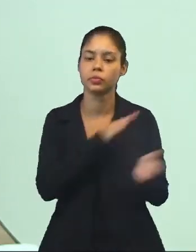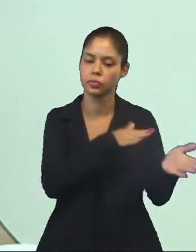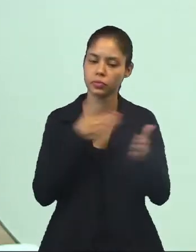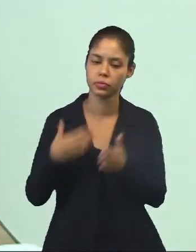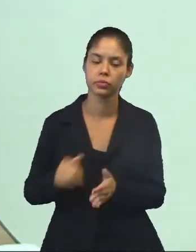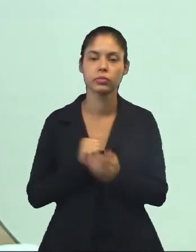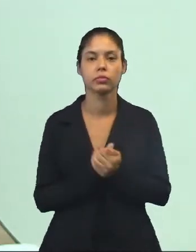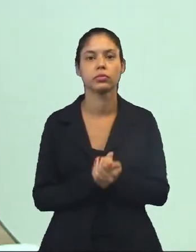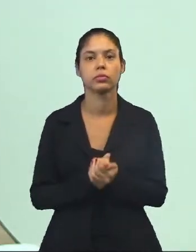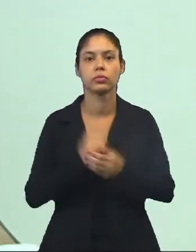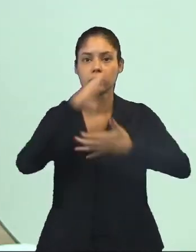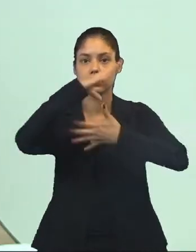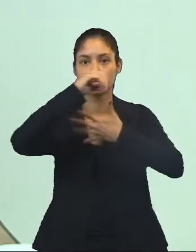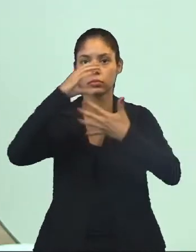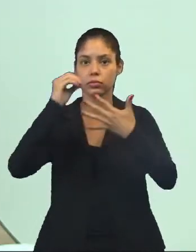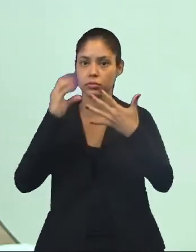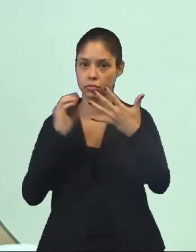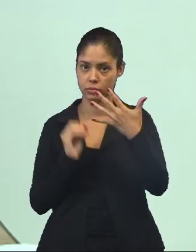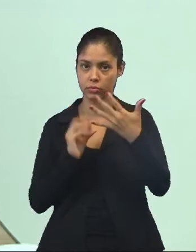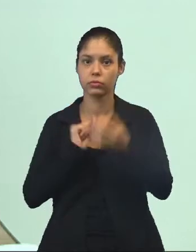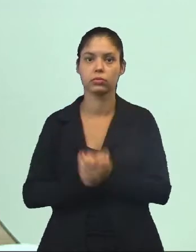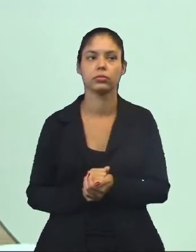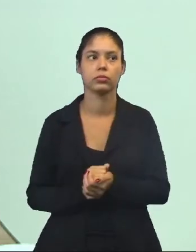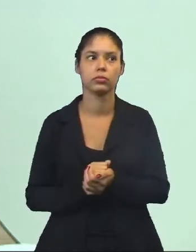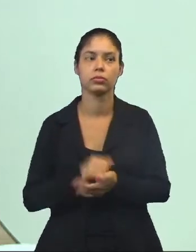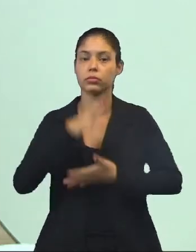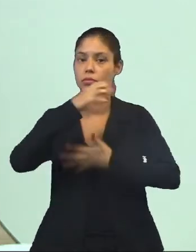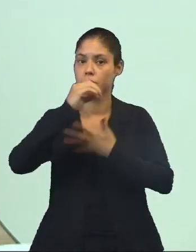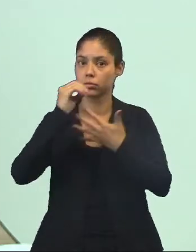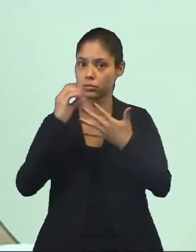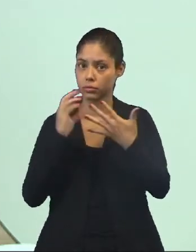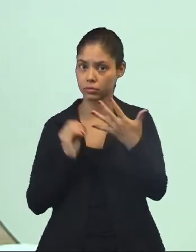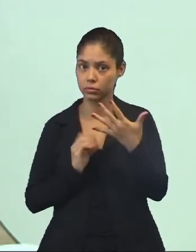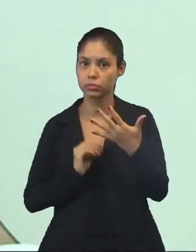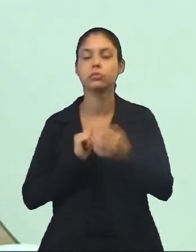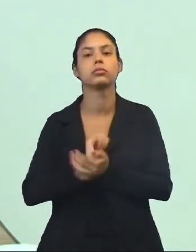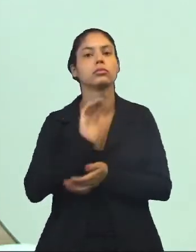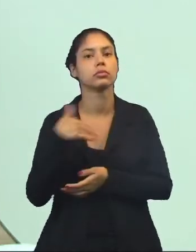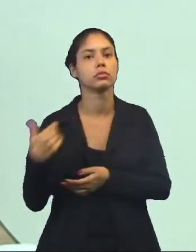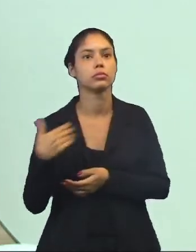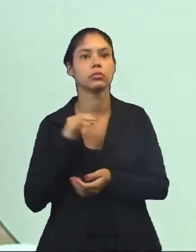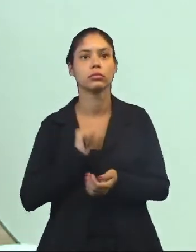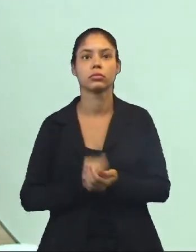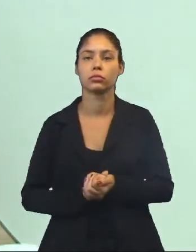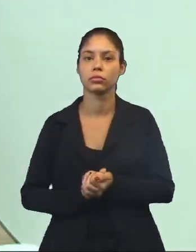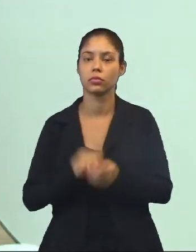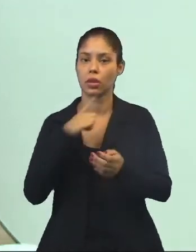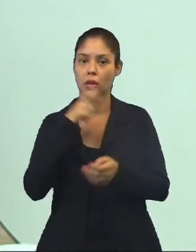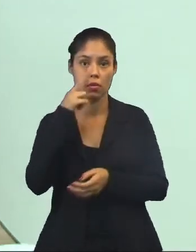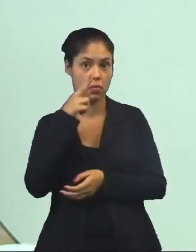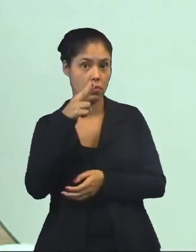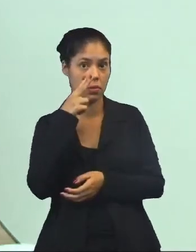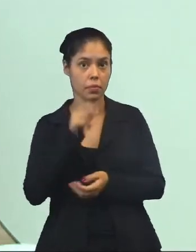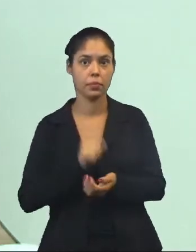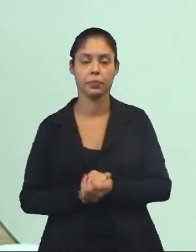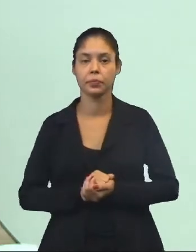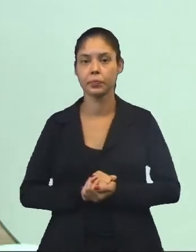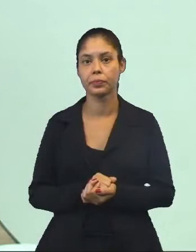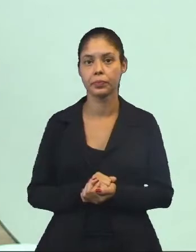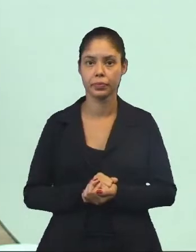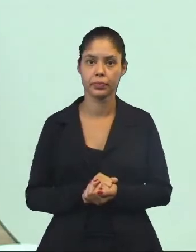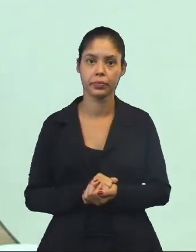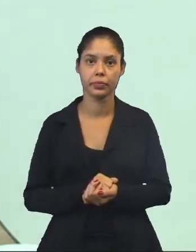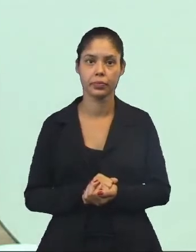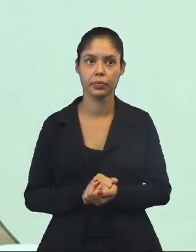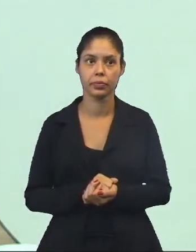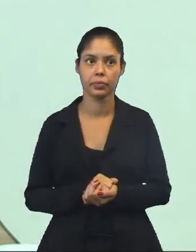parte dessa cadeia alimentar. Lembrando o que é cadeia alimentar? É quando, por exemplo, a gente vê aqui, deixa eu só voltar aqui para o esquema para a gente